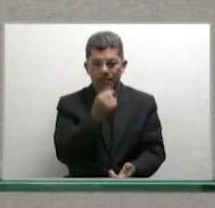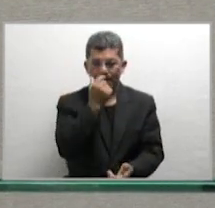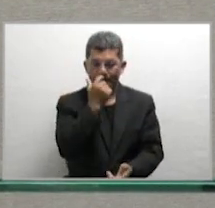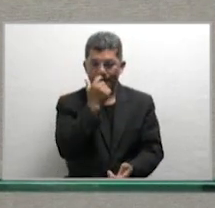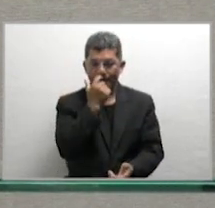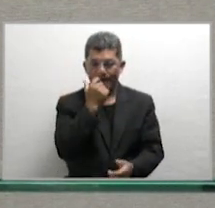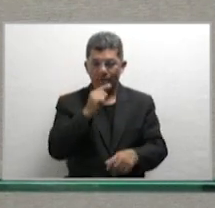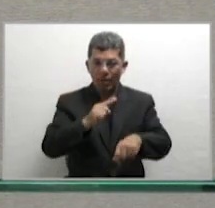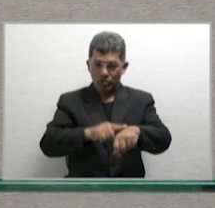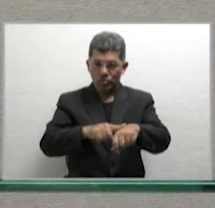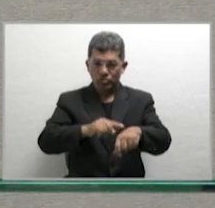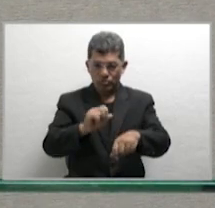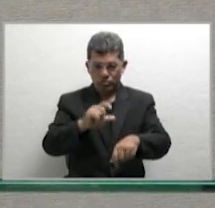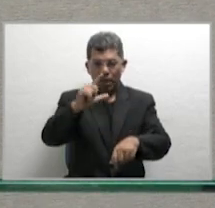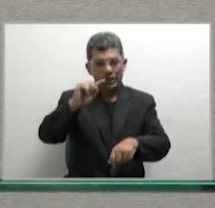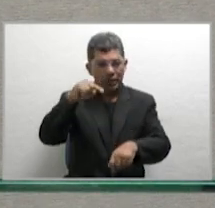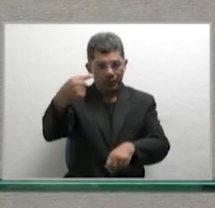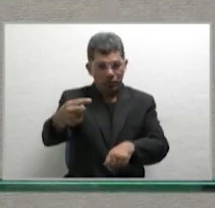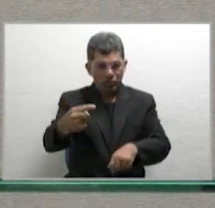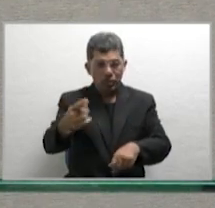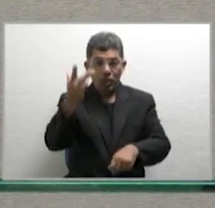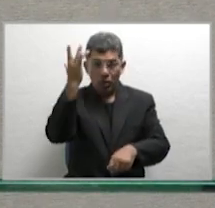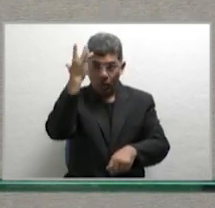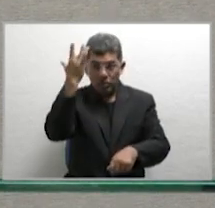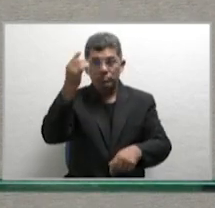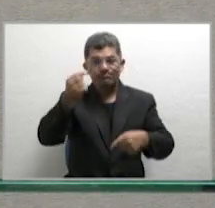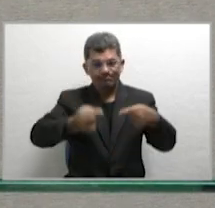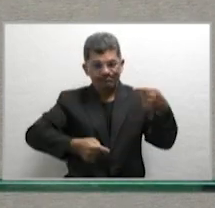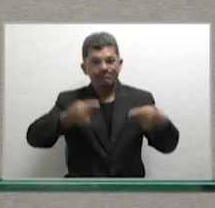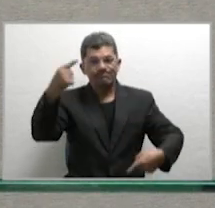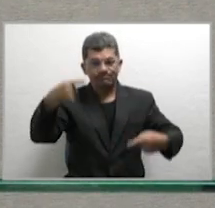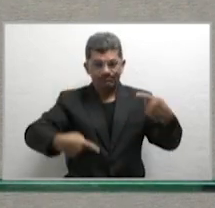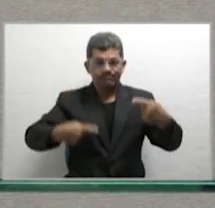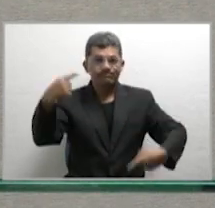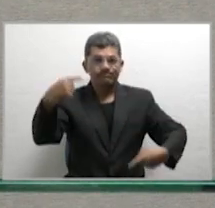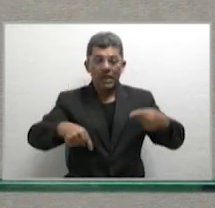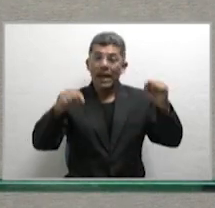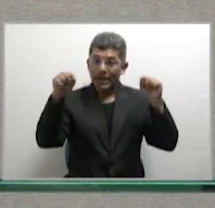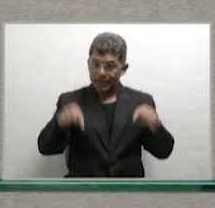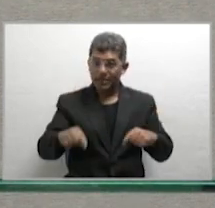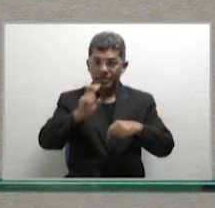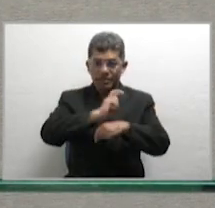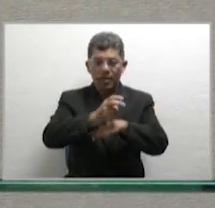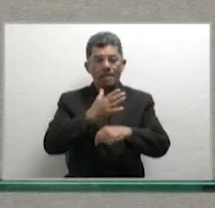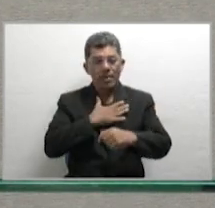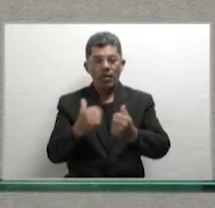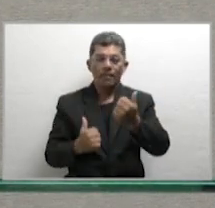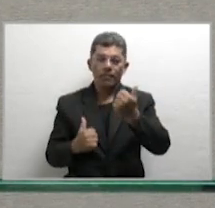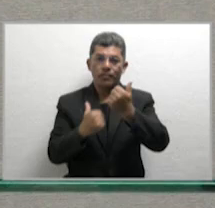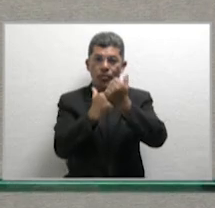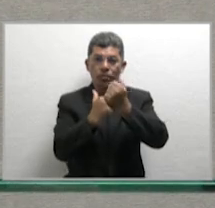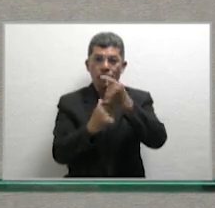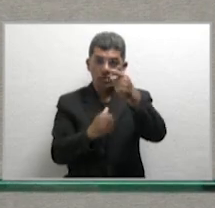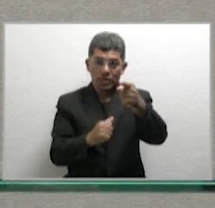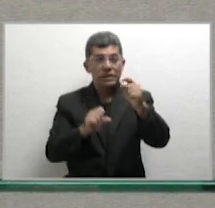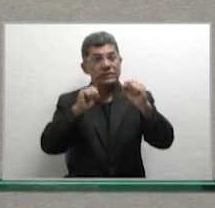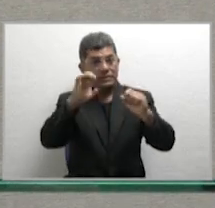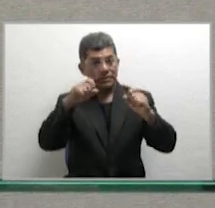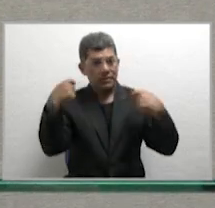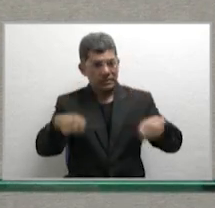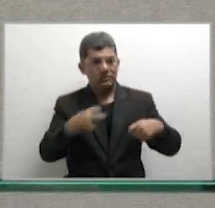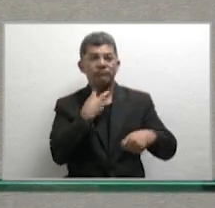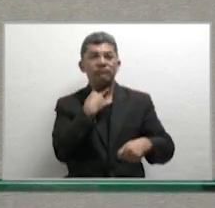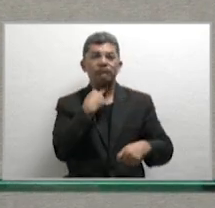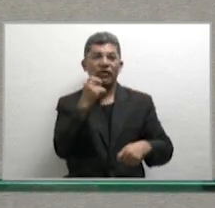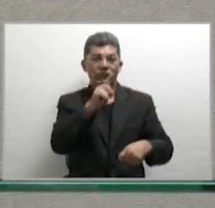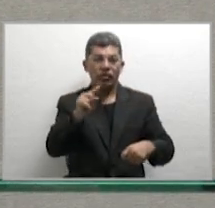no grande expediente, acho que a gente deve debater isso aqui dentro da casa. Contem com o nosso apoio. Se precisar de uma voz para vir